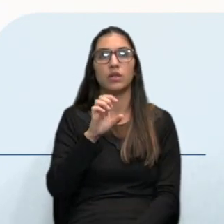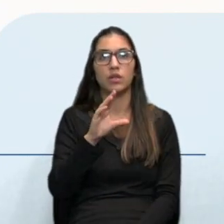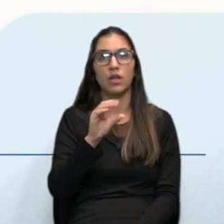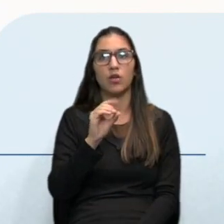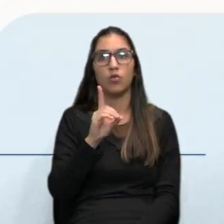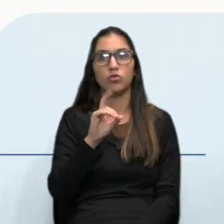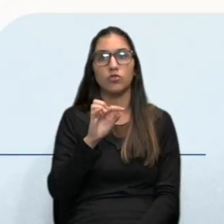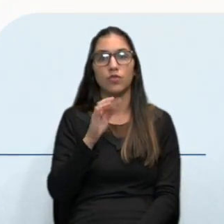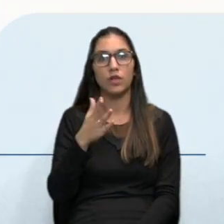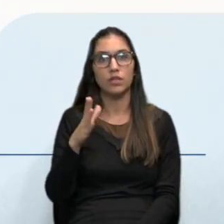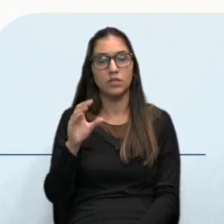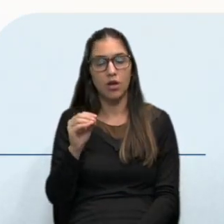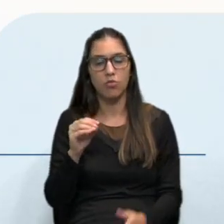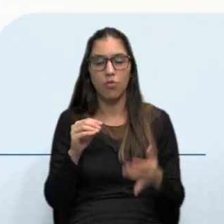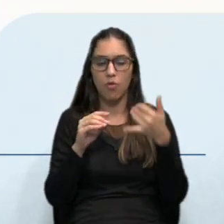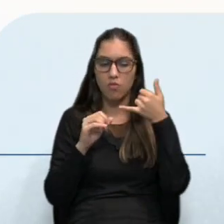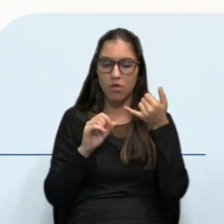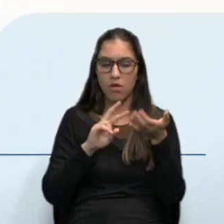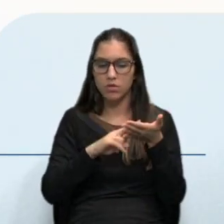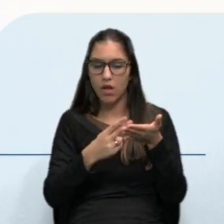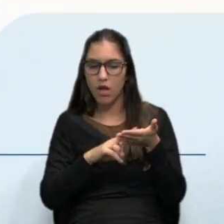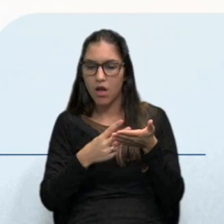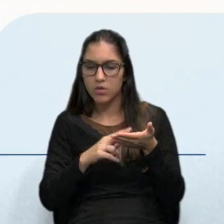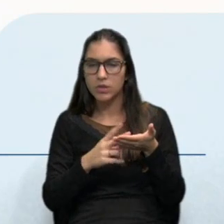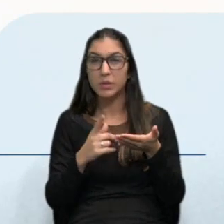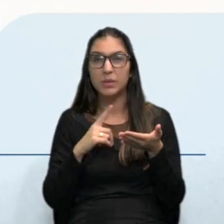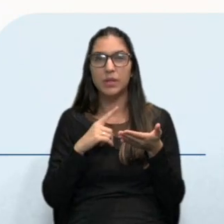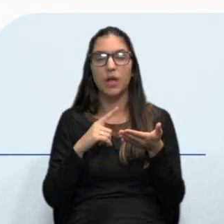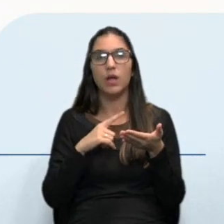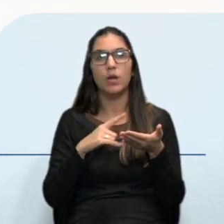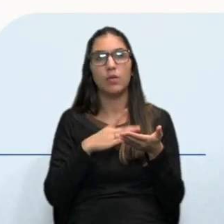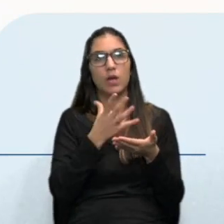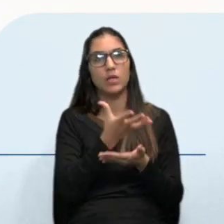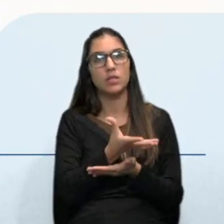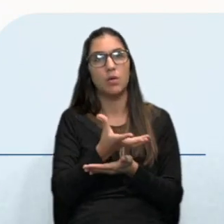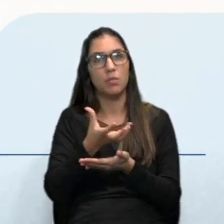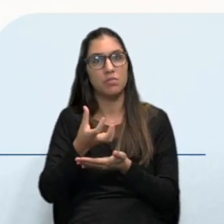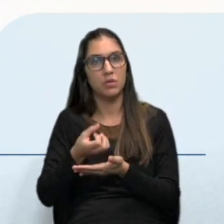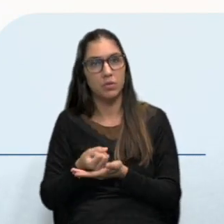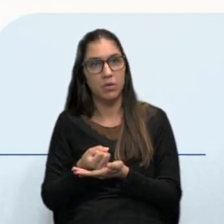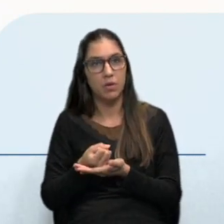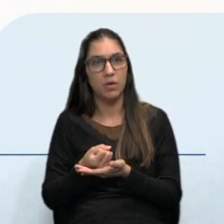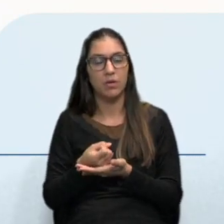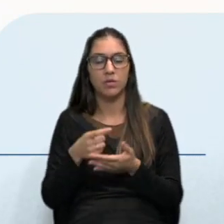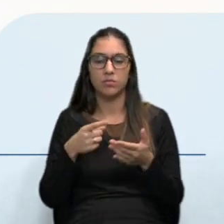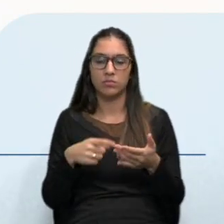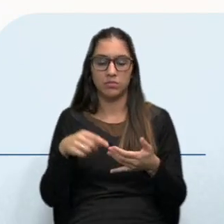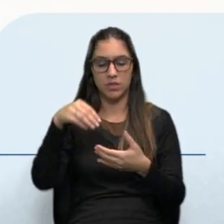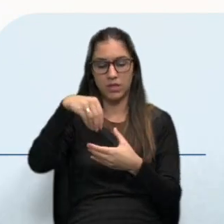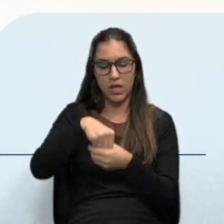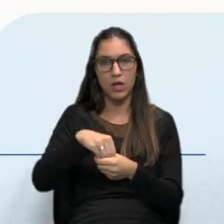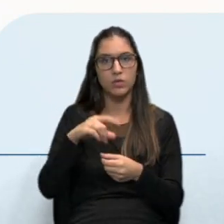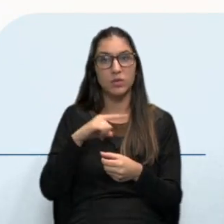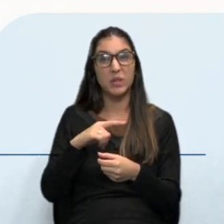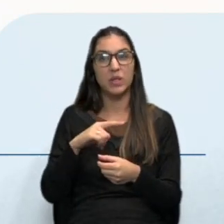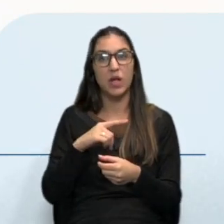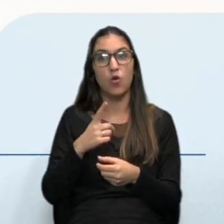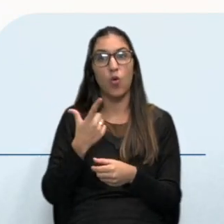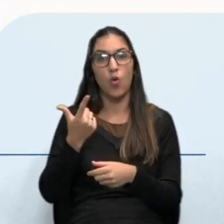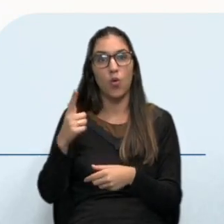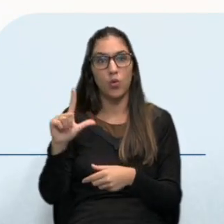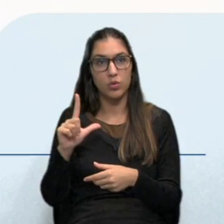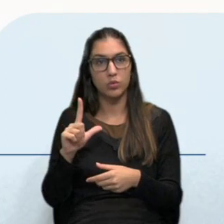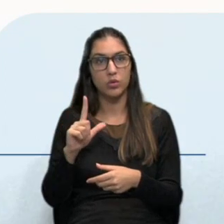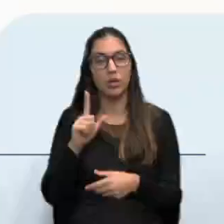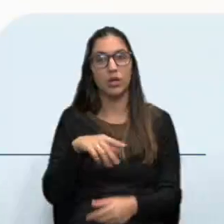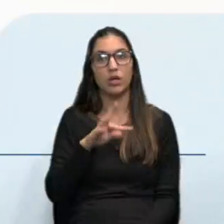decodificação da mensagem. Vai ter o celular do receptor, que lá dentro vai ter um outro transdutor,